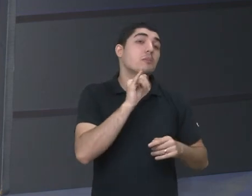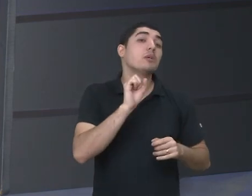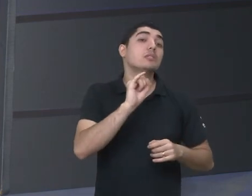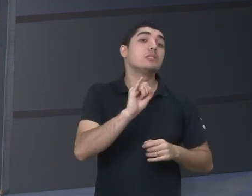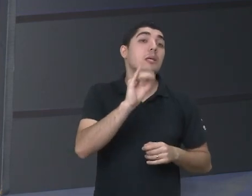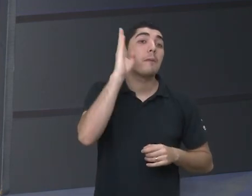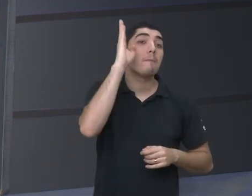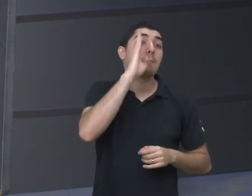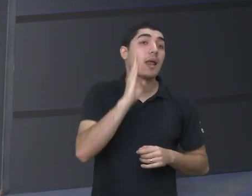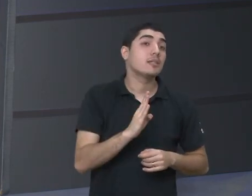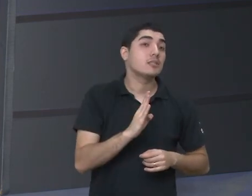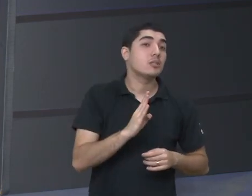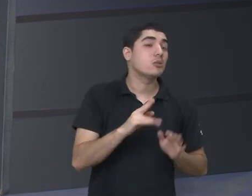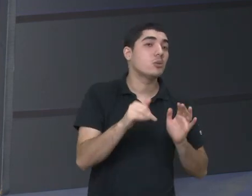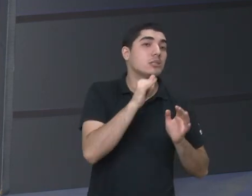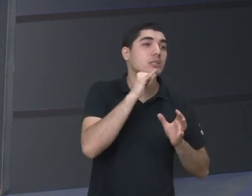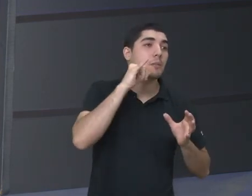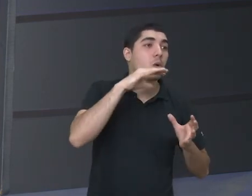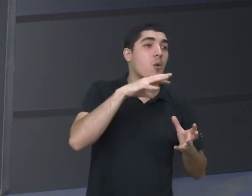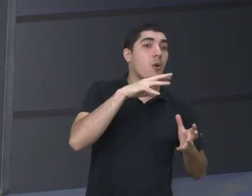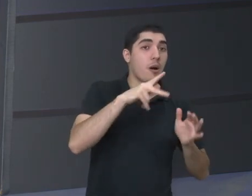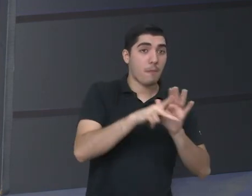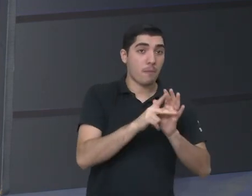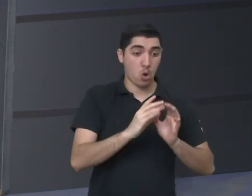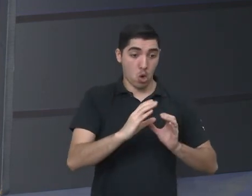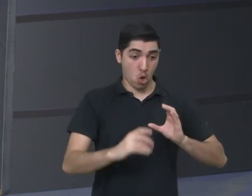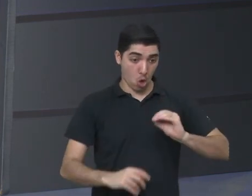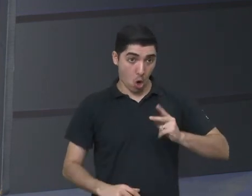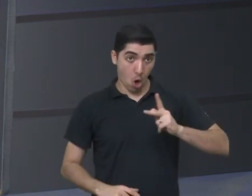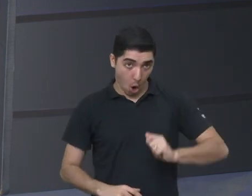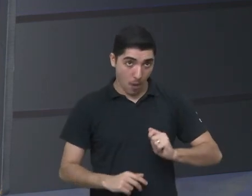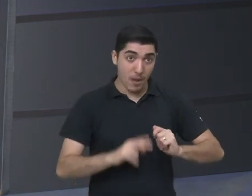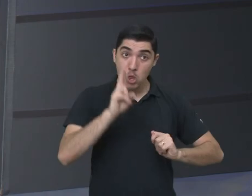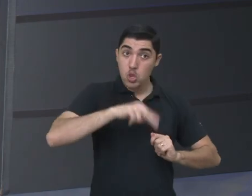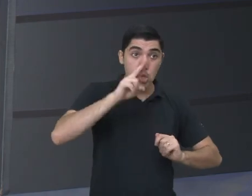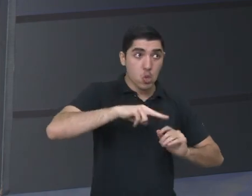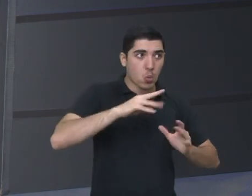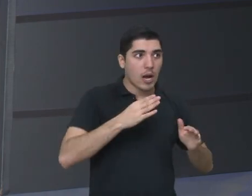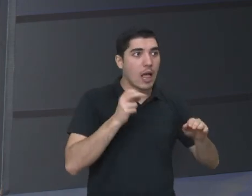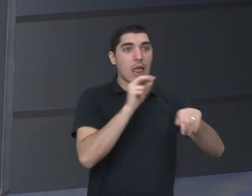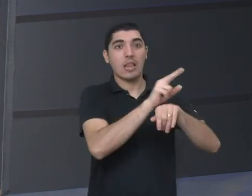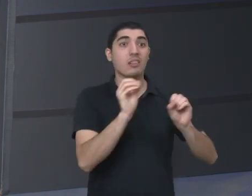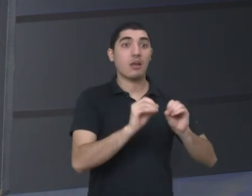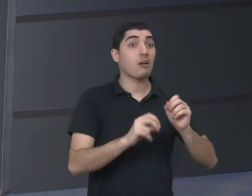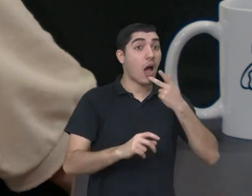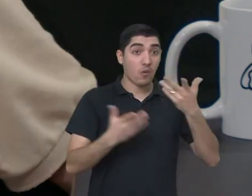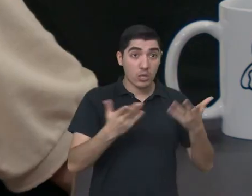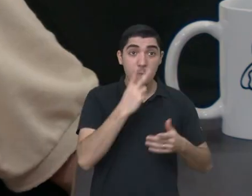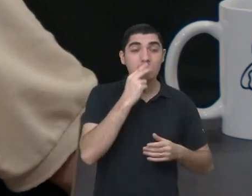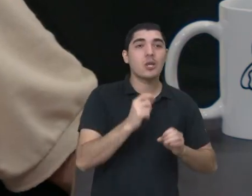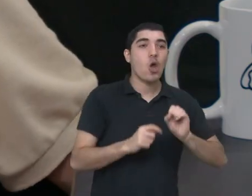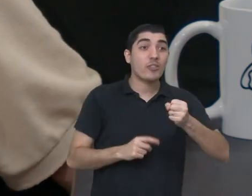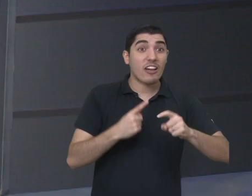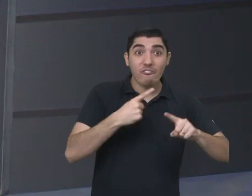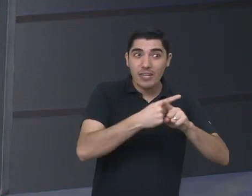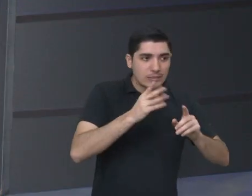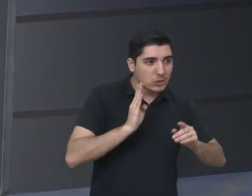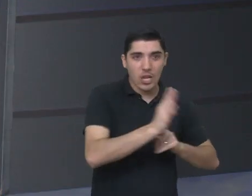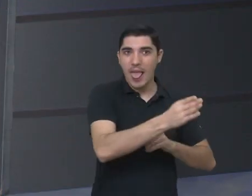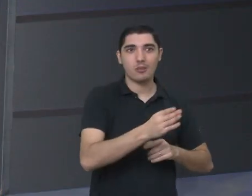dia a gente Mas agora possa... nós pega, agora a gente pega. Em 24, 2023 ainda não dá. Não dá. Não, agora com a SAF aí, eu